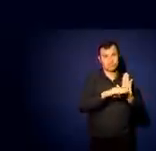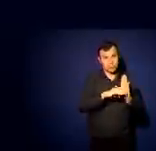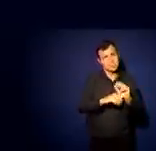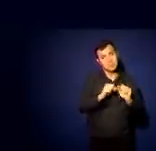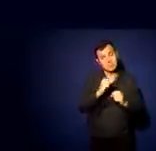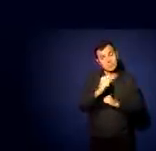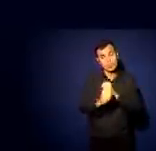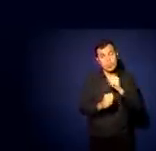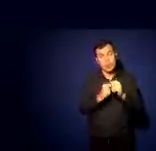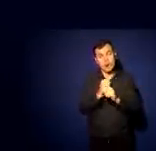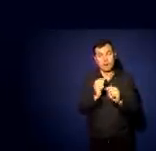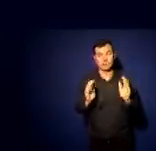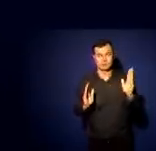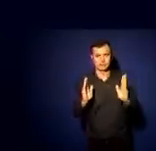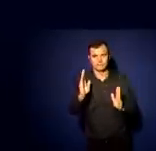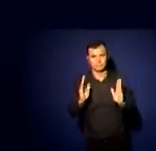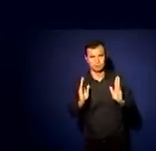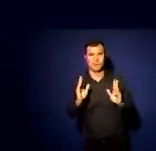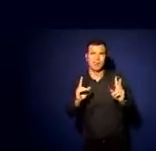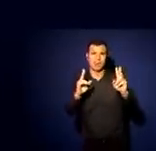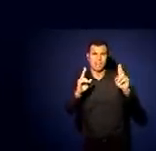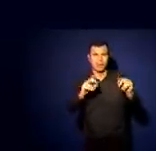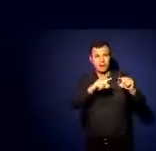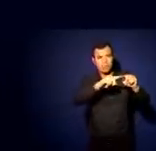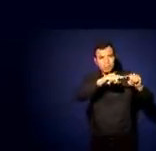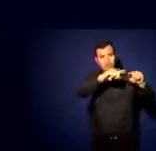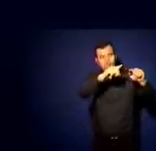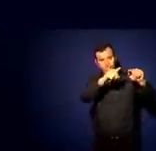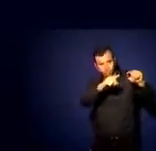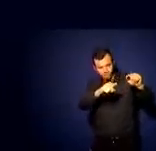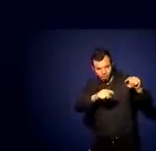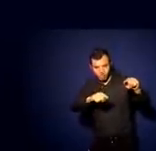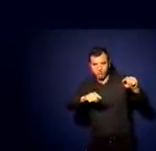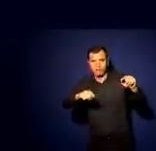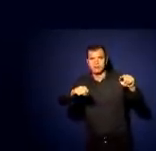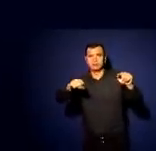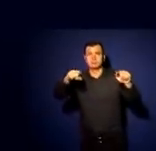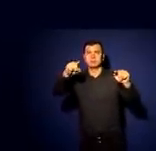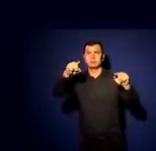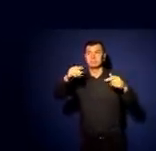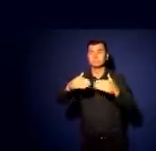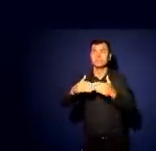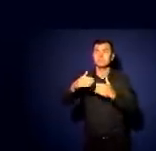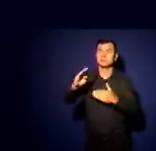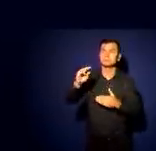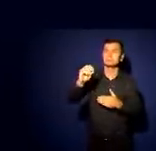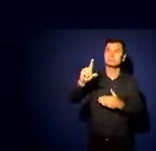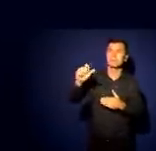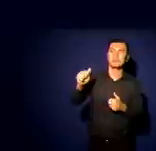vale em termos de anos mas não seria o determinante para uma bolsa não está performando